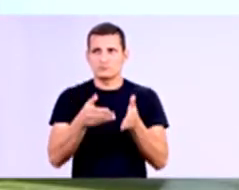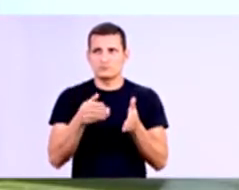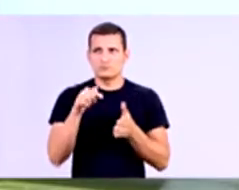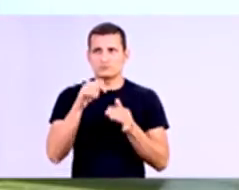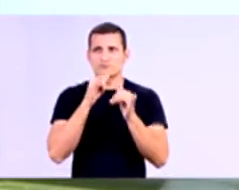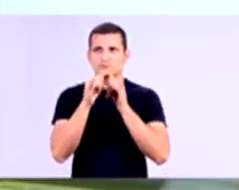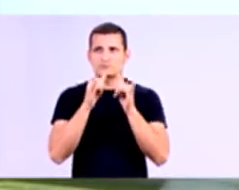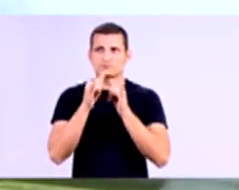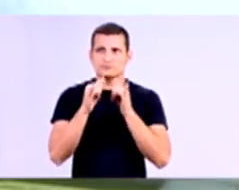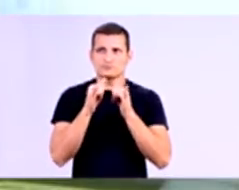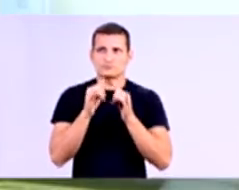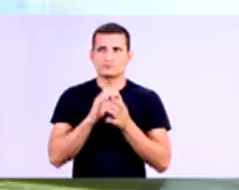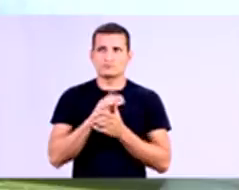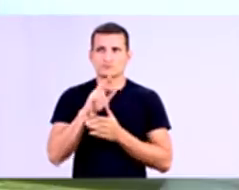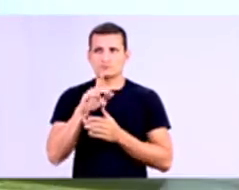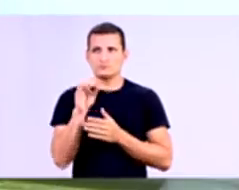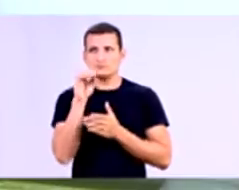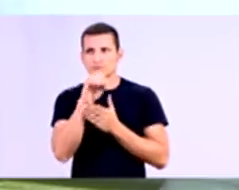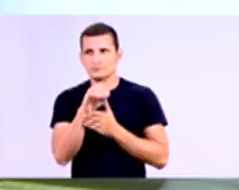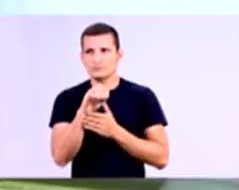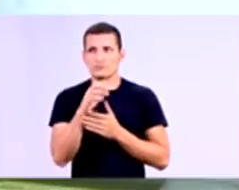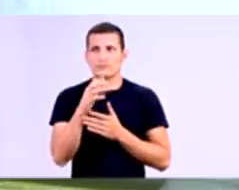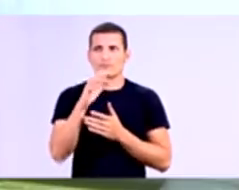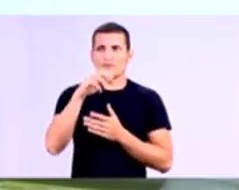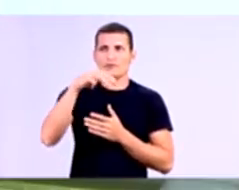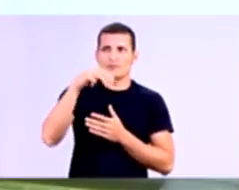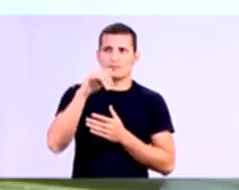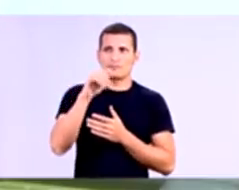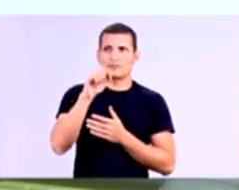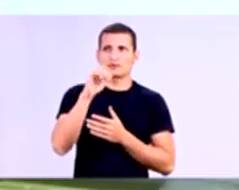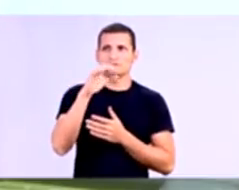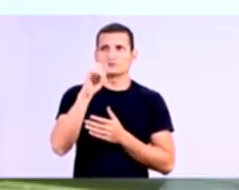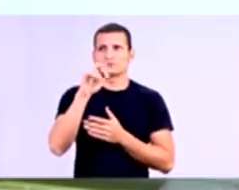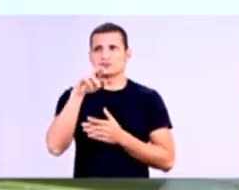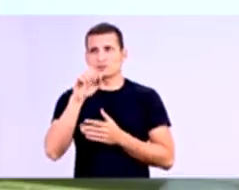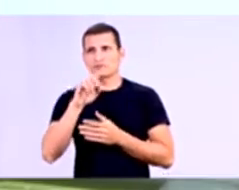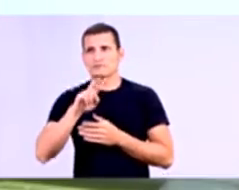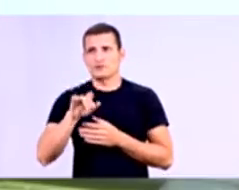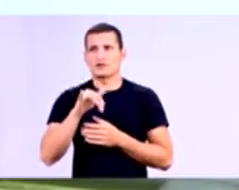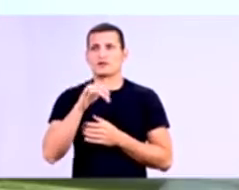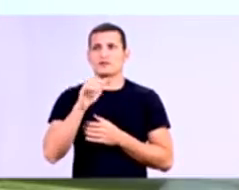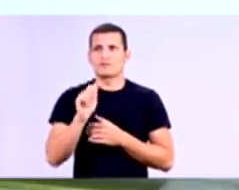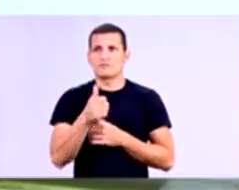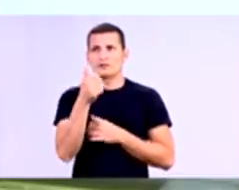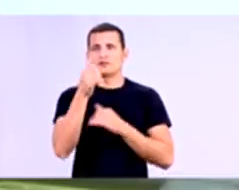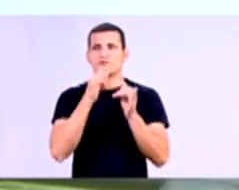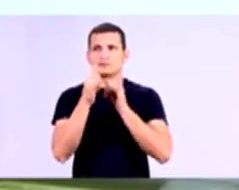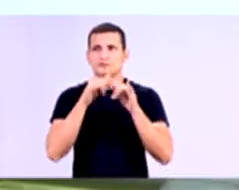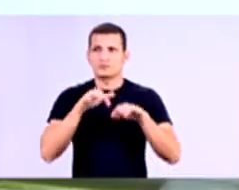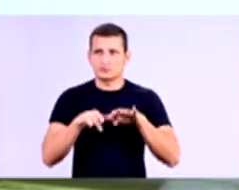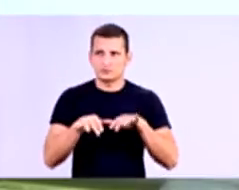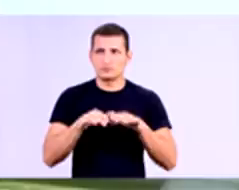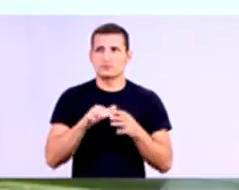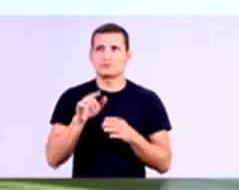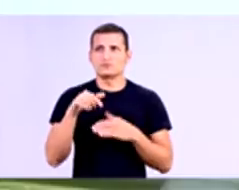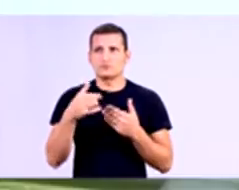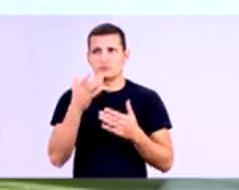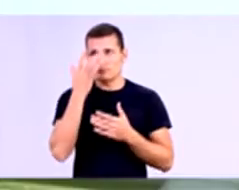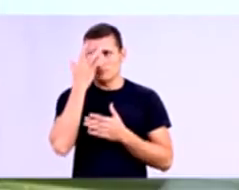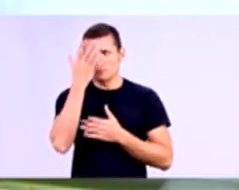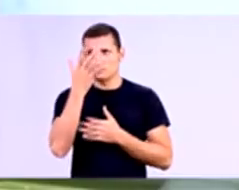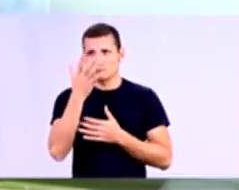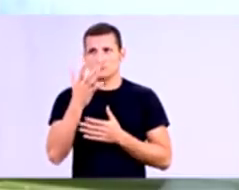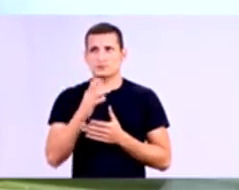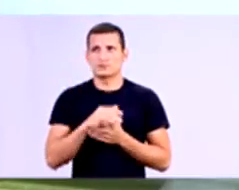essa informação. Ele vai colocar uma máscara, ele vai validar a informação na hora de digitar. Então, isso daí facilita